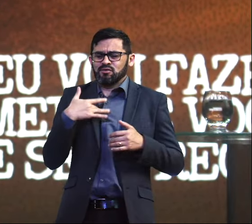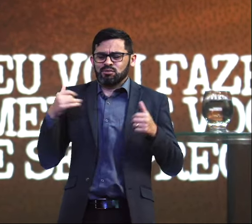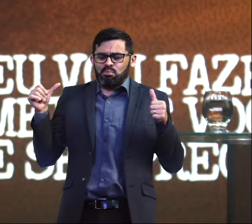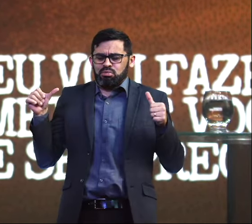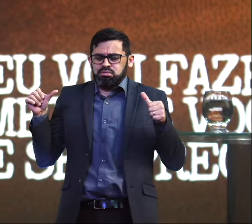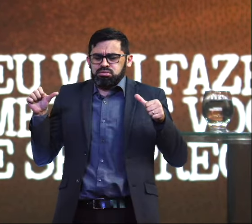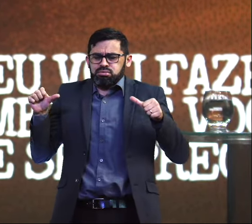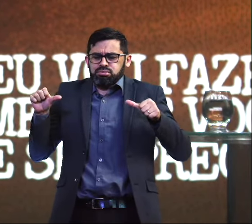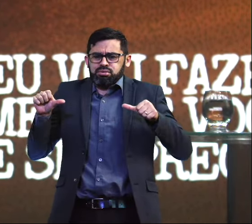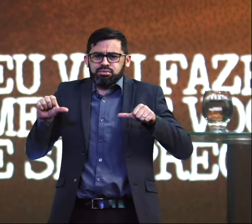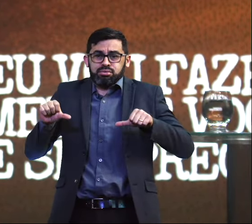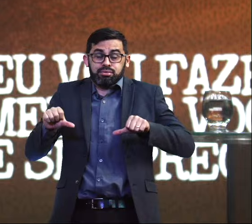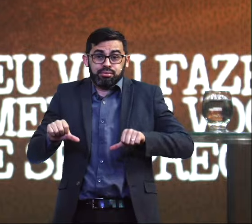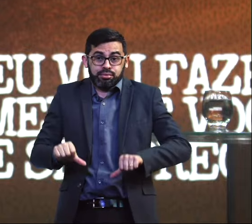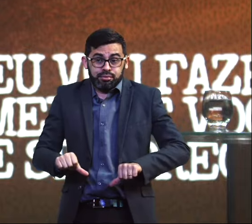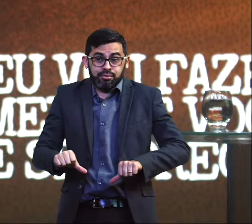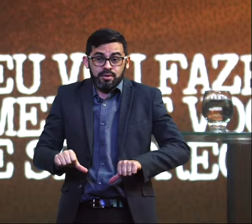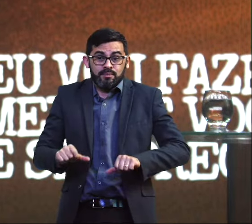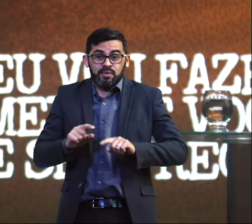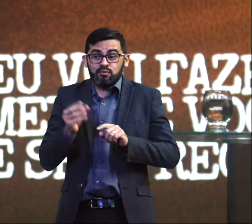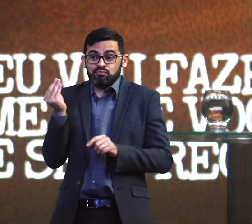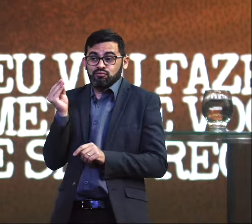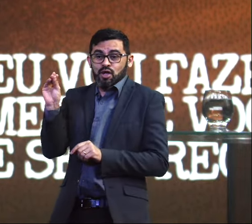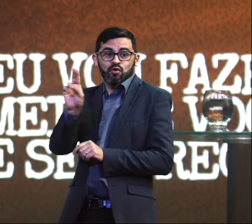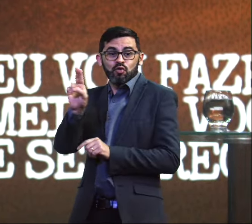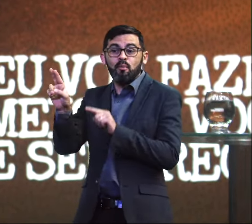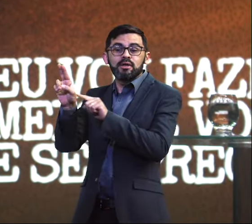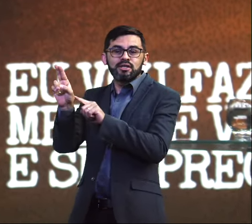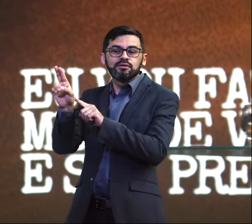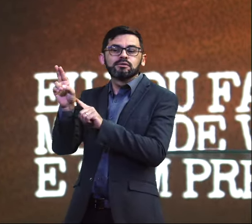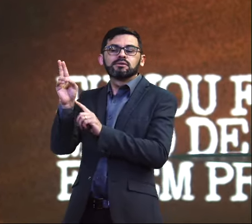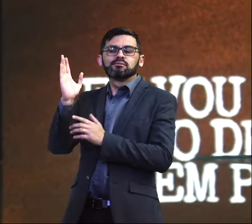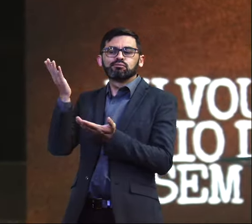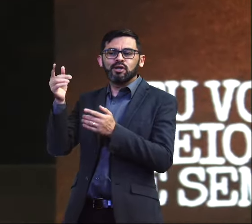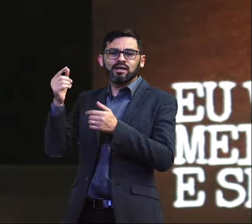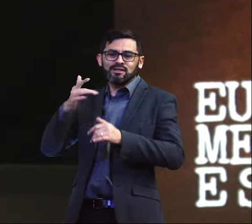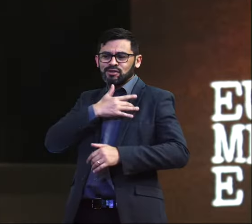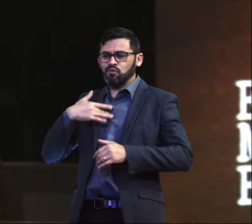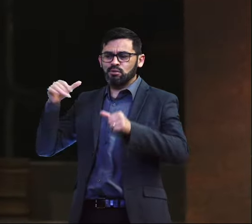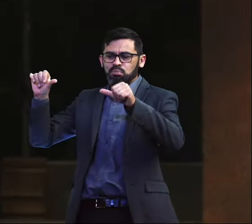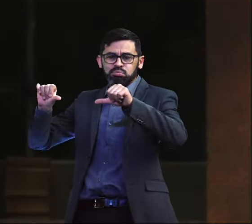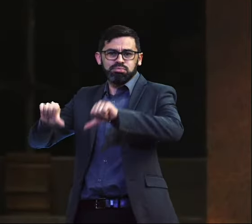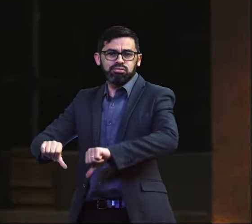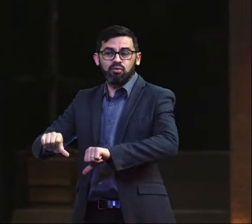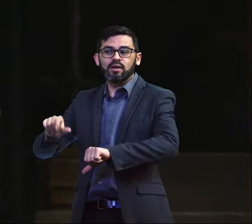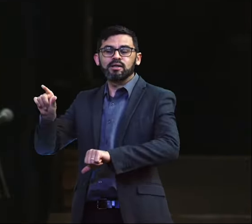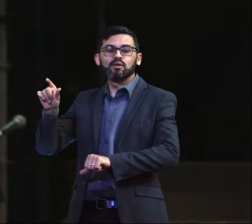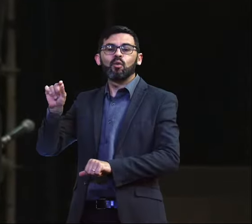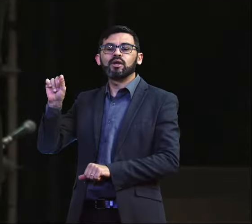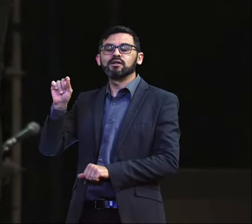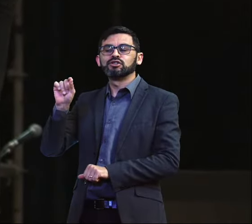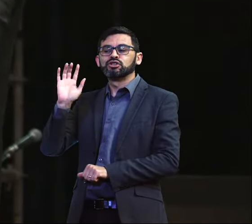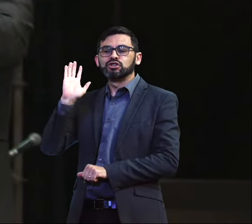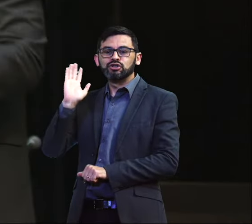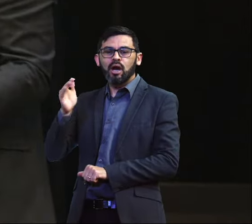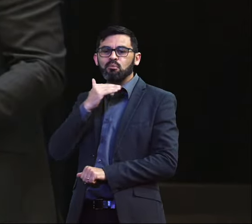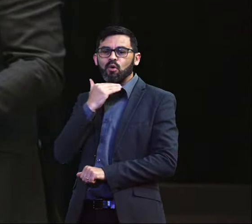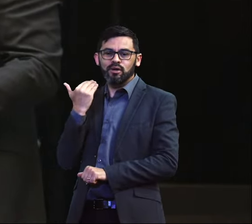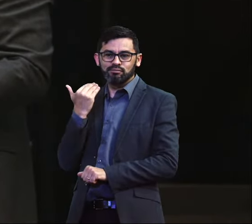definhando. E eles apelidaram no presídio, por causa da situação do cara, o nome apelidaram ele de Já